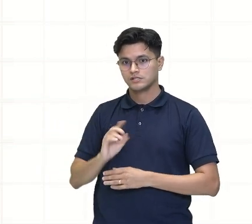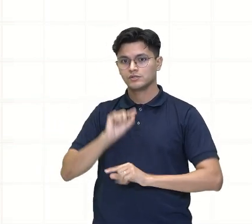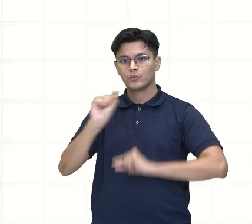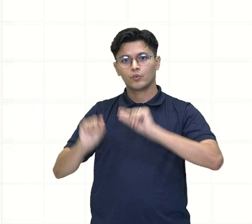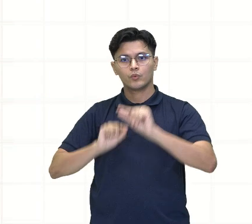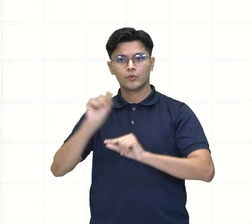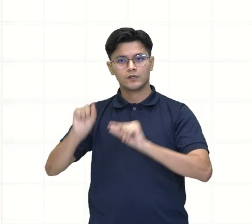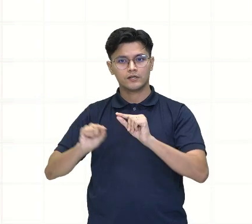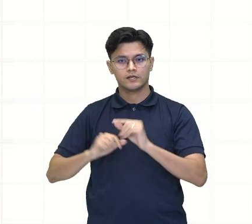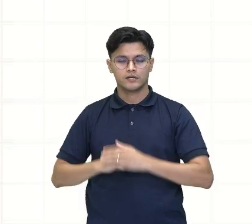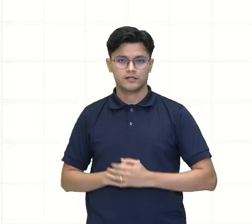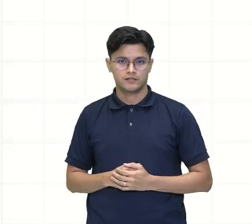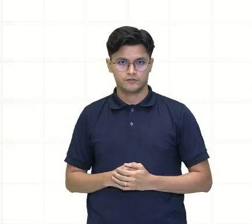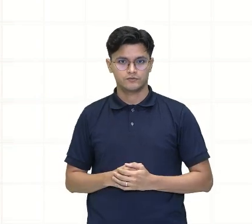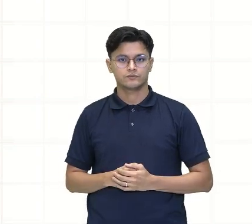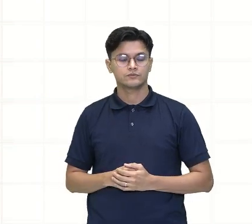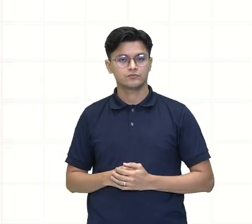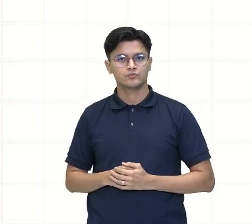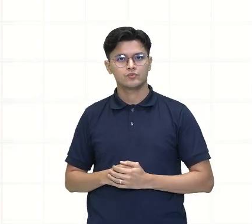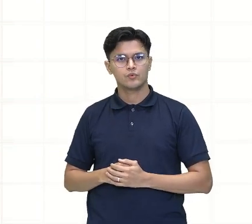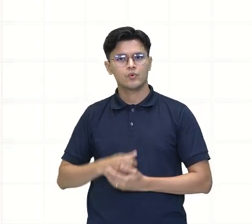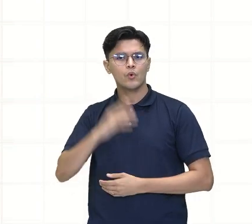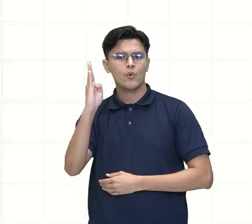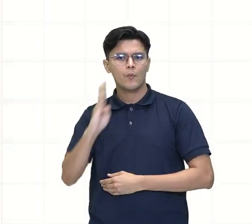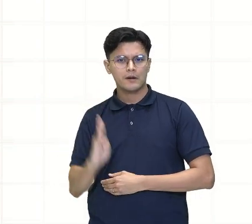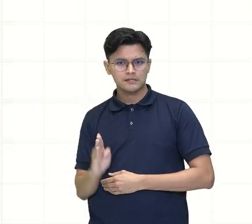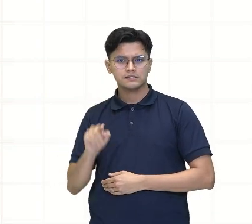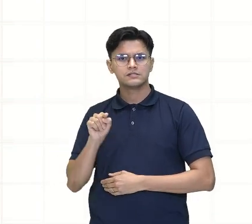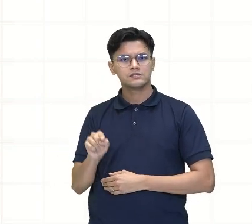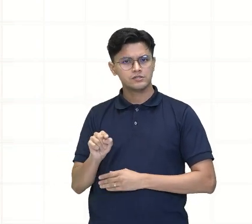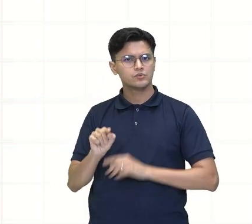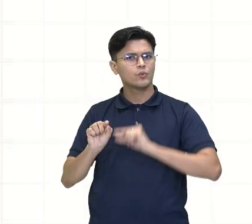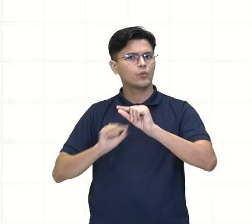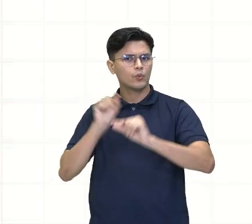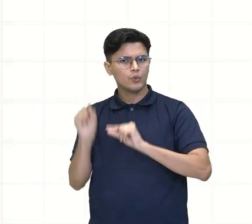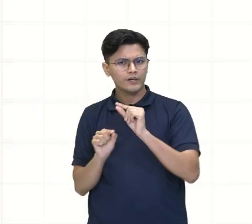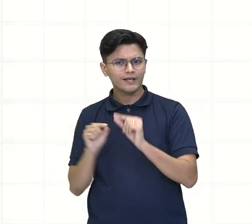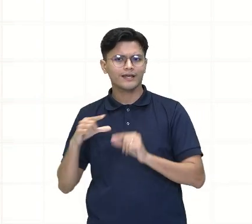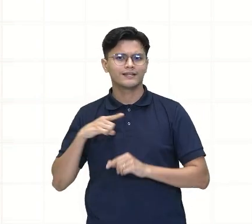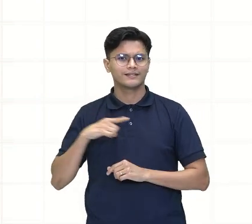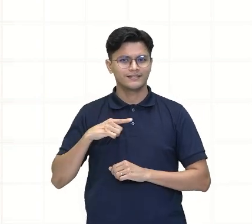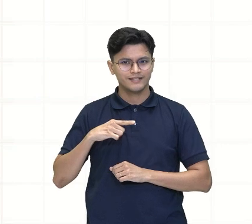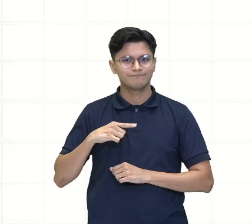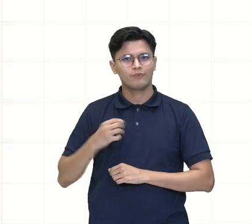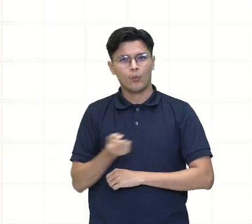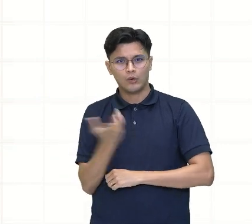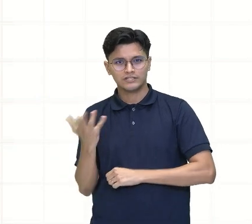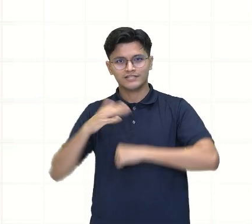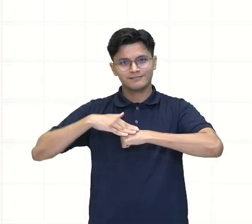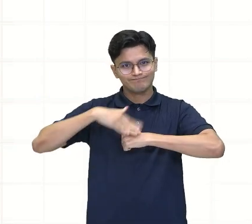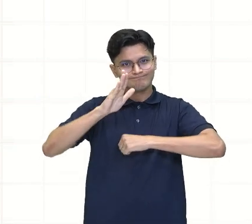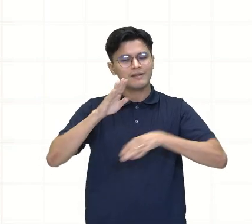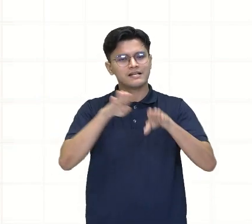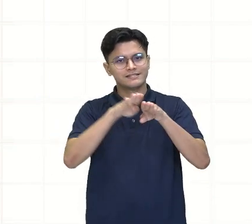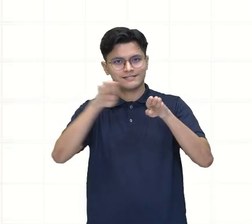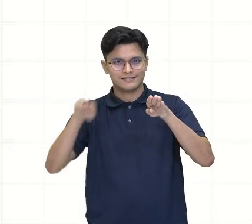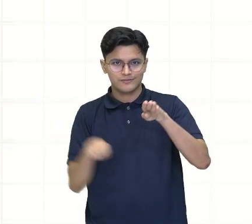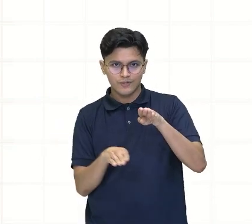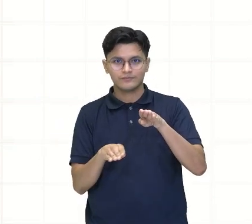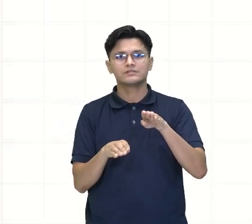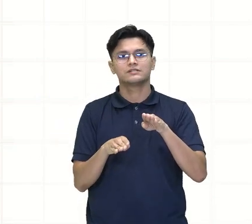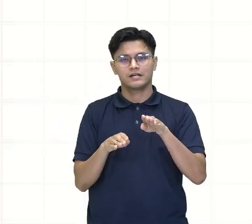alta nesse ranking de desigualdade, né? Nessa distribuição de renda. Na Europa, por exemplo,